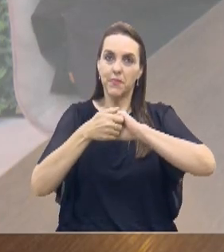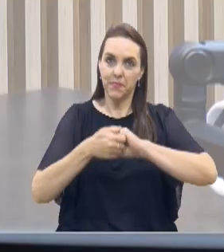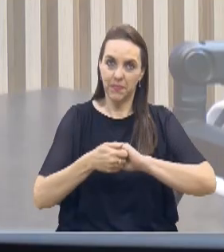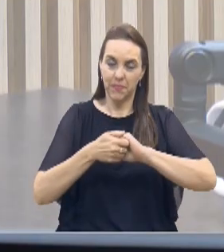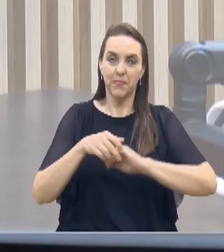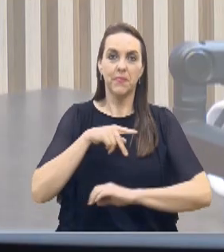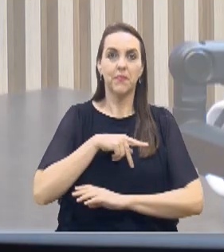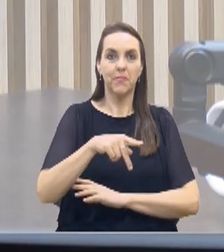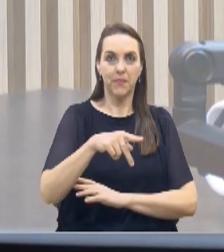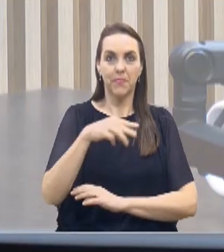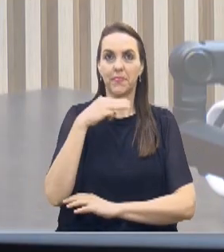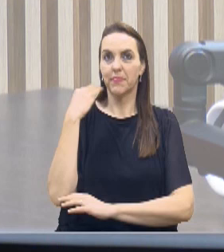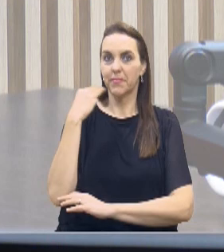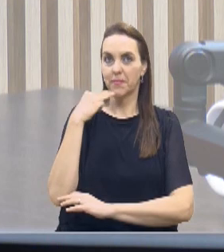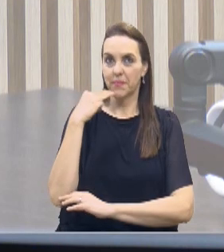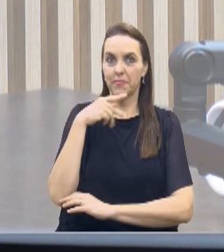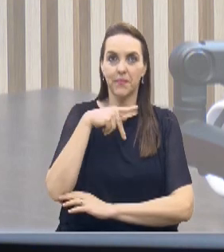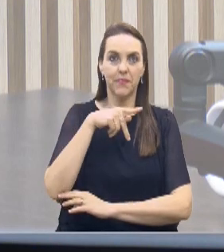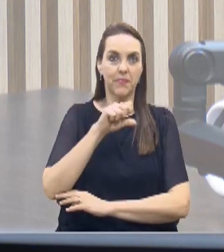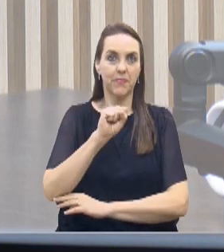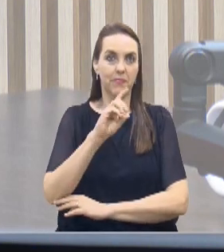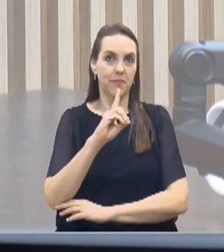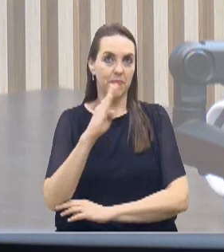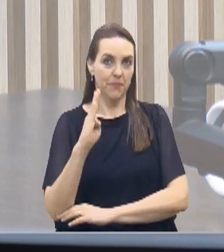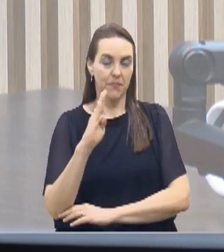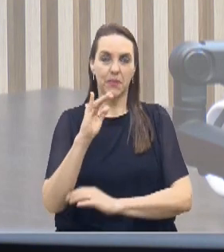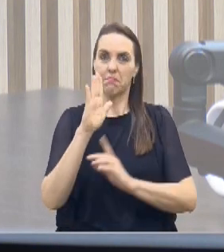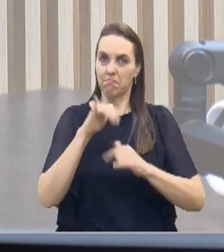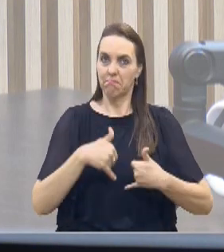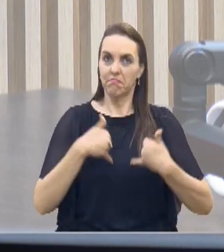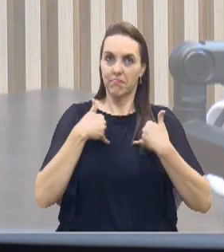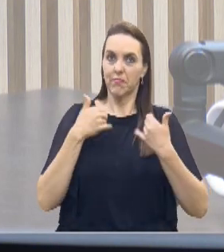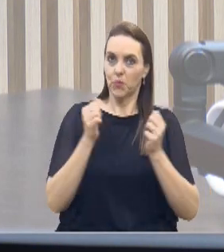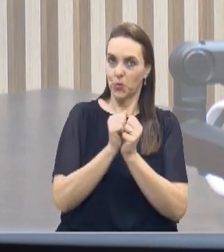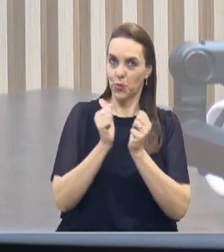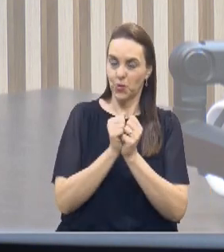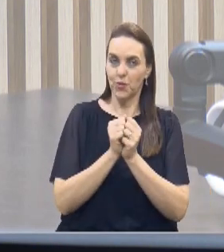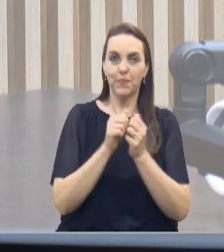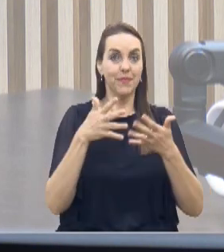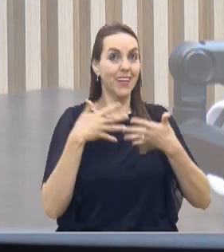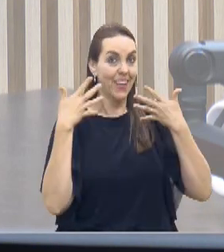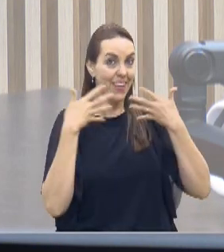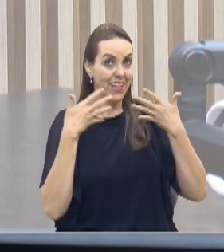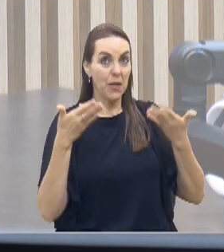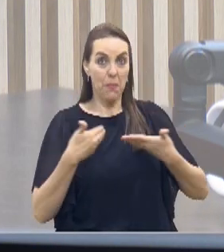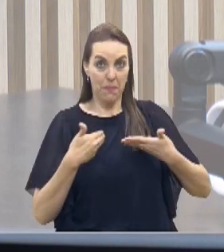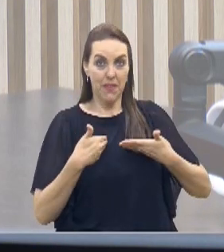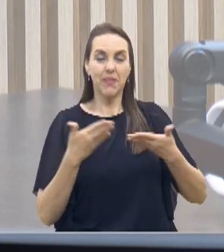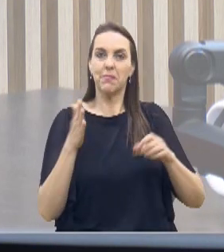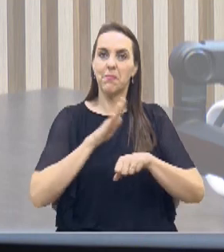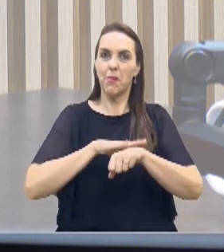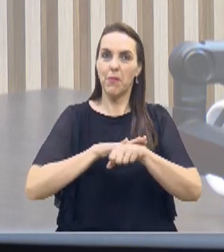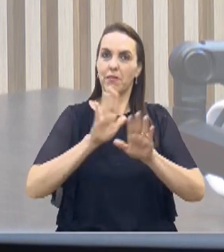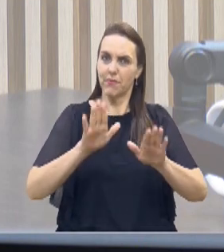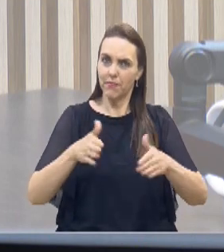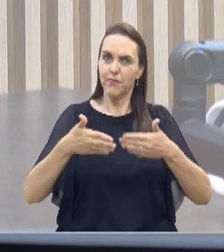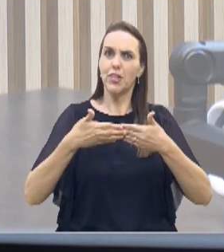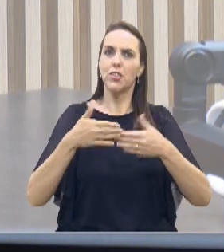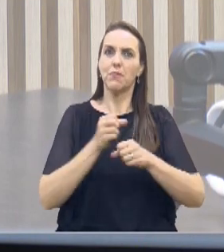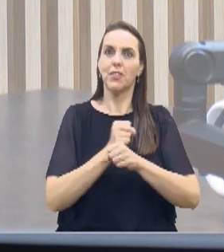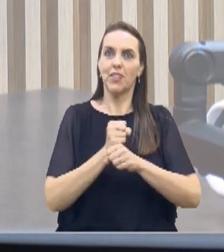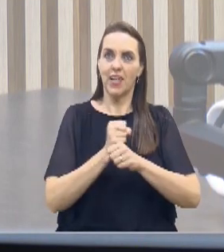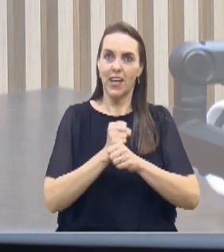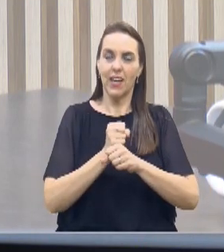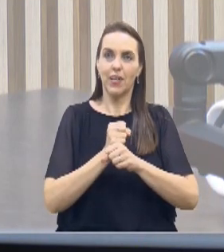vereadora Marisol Santos, do PSDB. Uma honra tê-la conosco aqui. A alegria é toda minha, ainda mais nesse momento, né, de fechamento de ano e